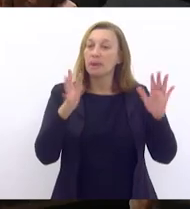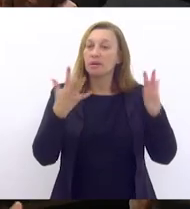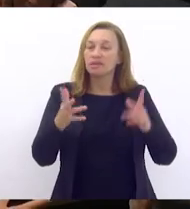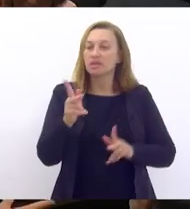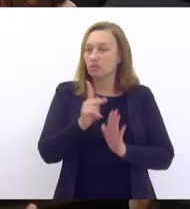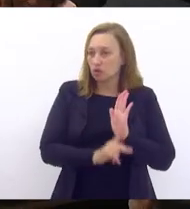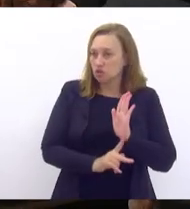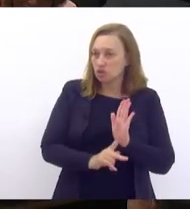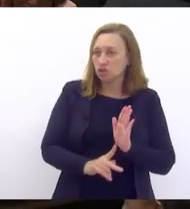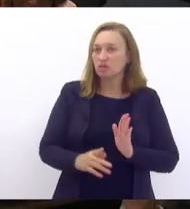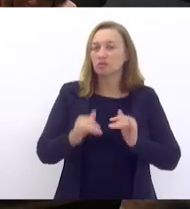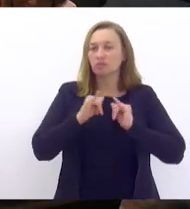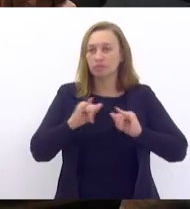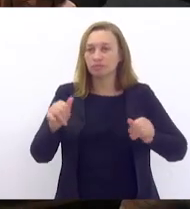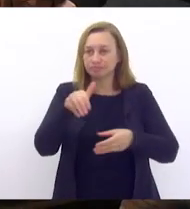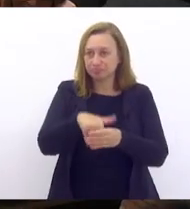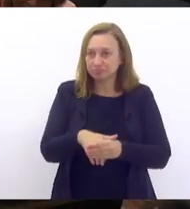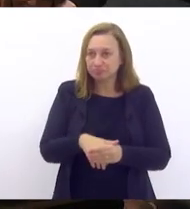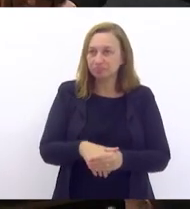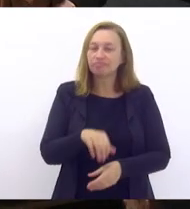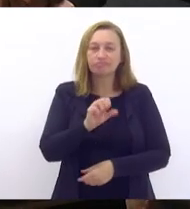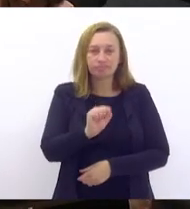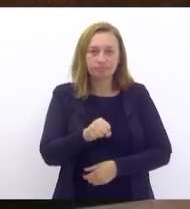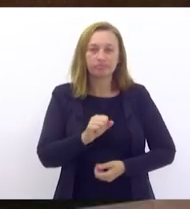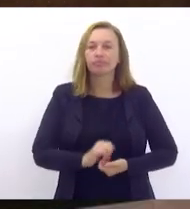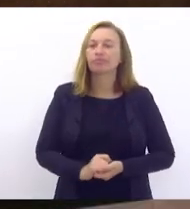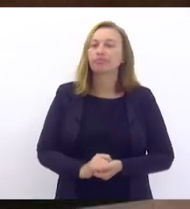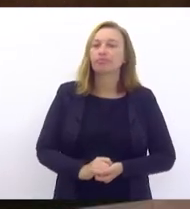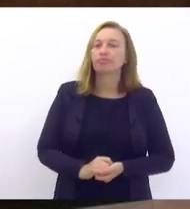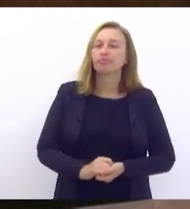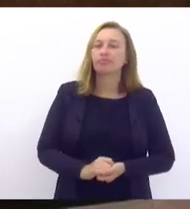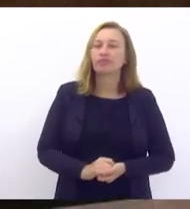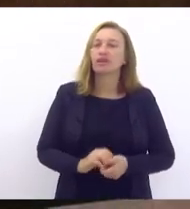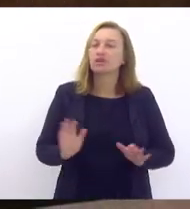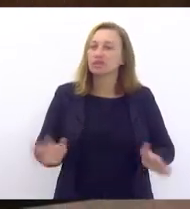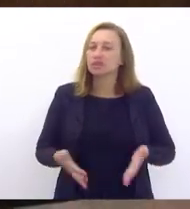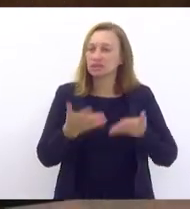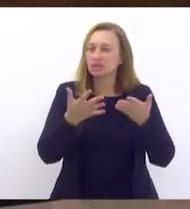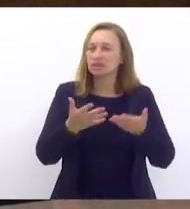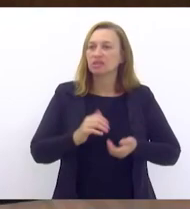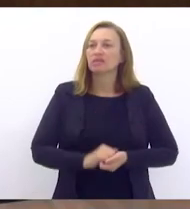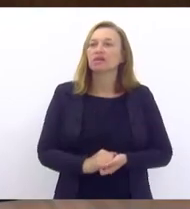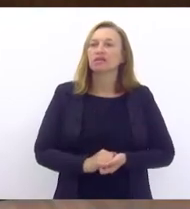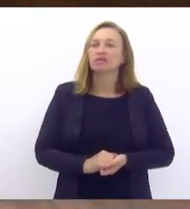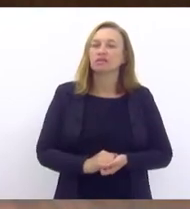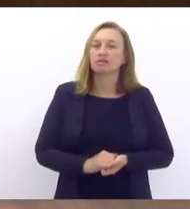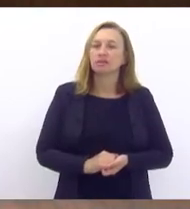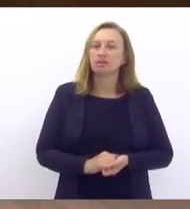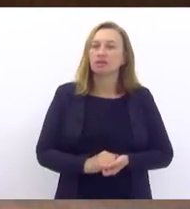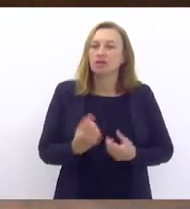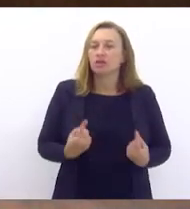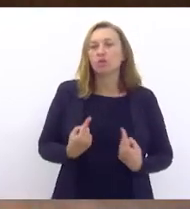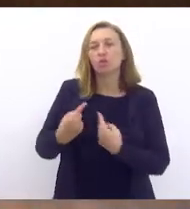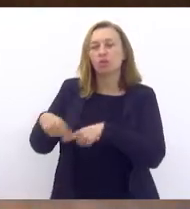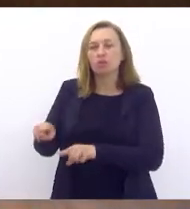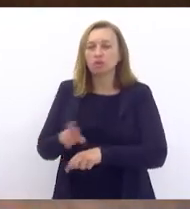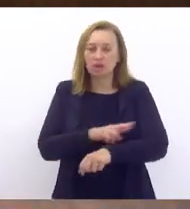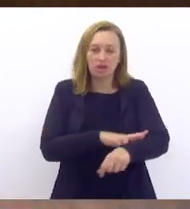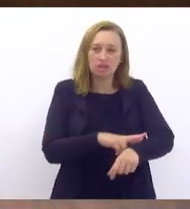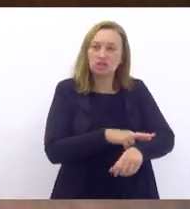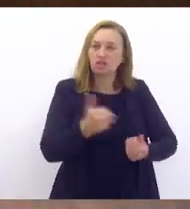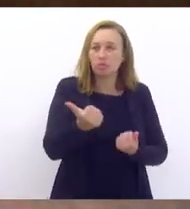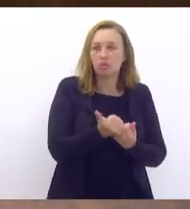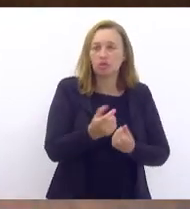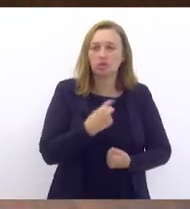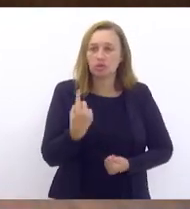projeto, declarar nosso voto favorável. Toda a iniciativa que vai de combate ao racismo tem o nosso